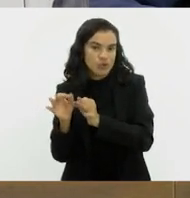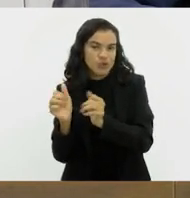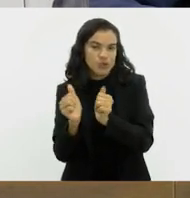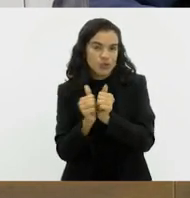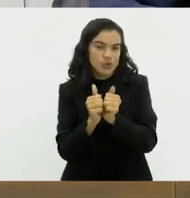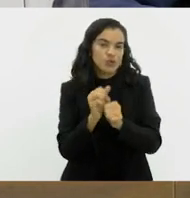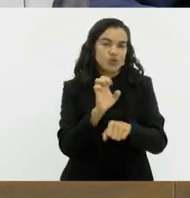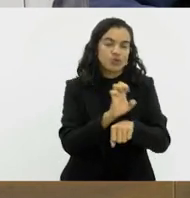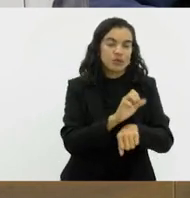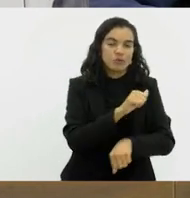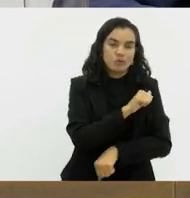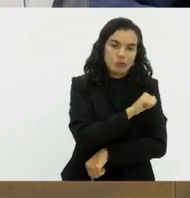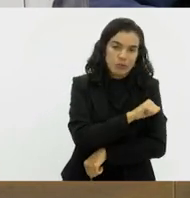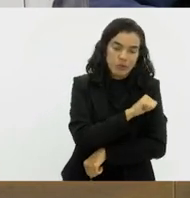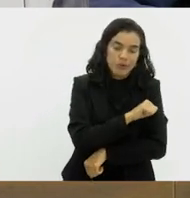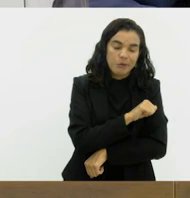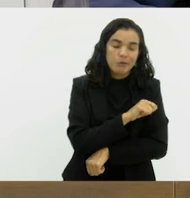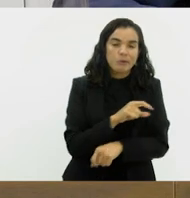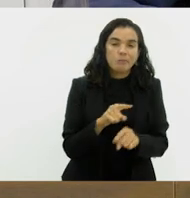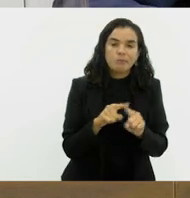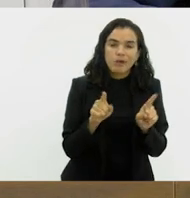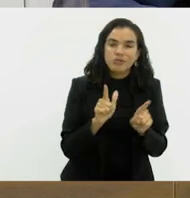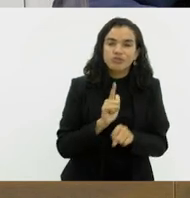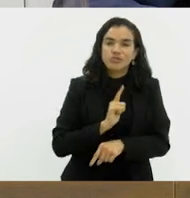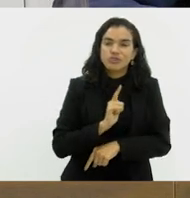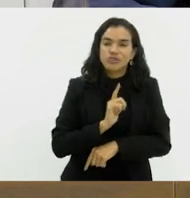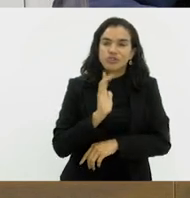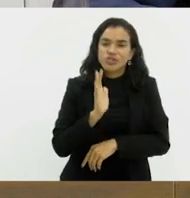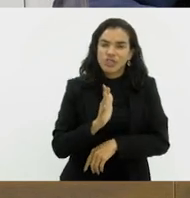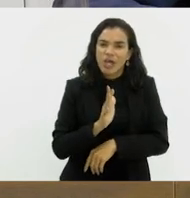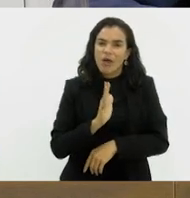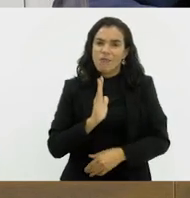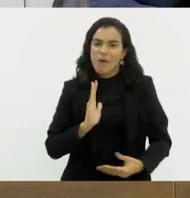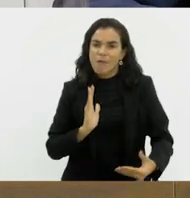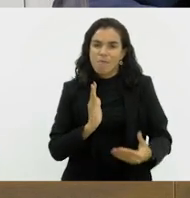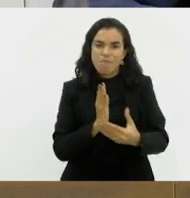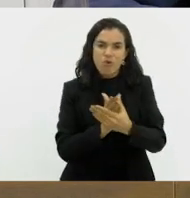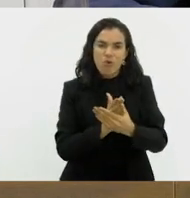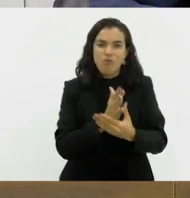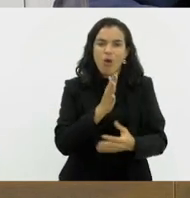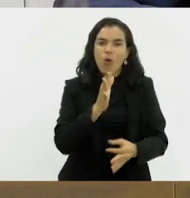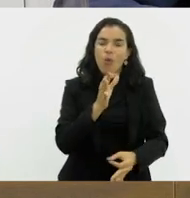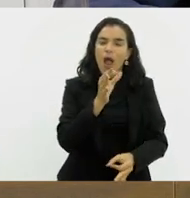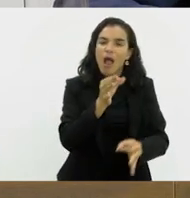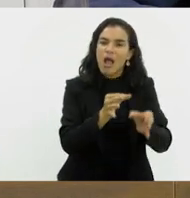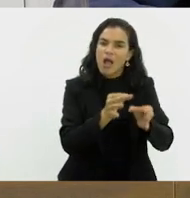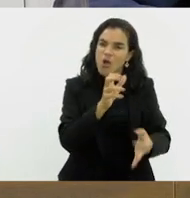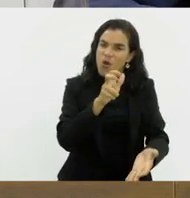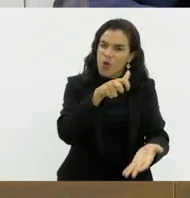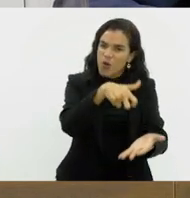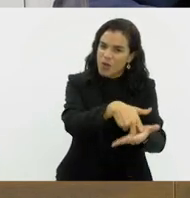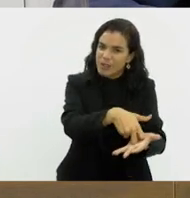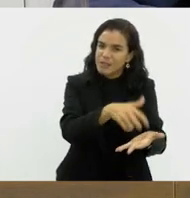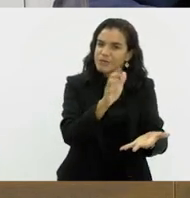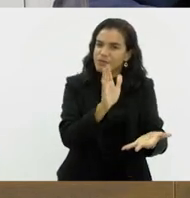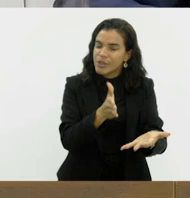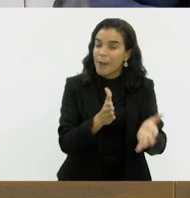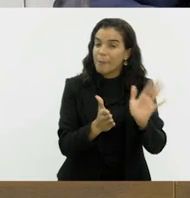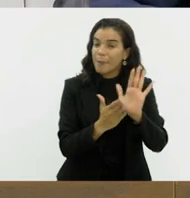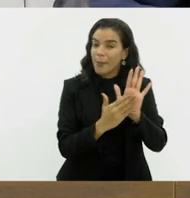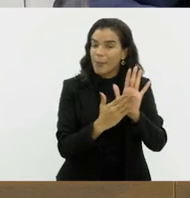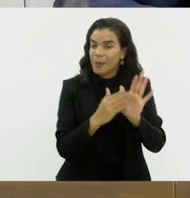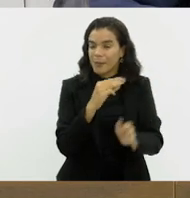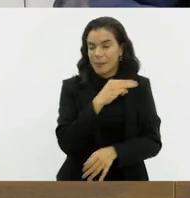Janeiro, considerando que havia já uma condenação do Estado numa ação civil pública proposta pelo